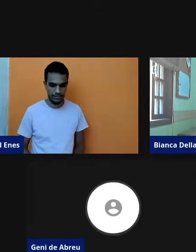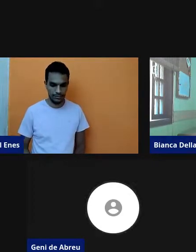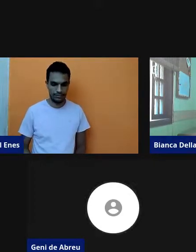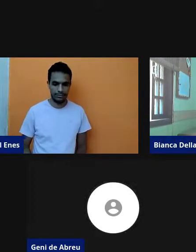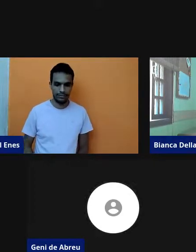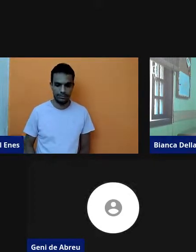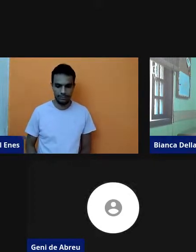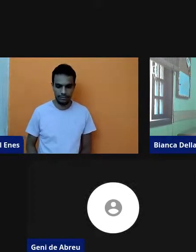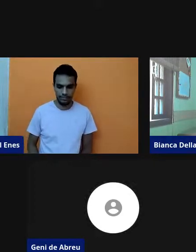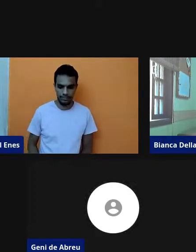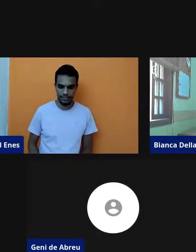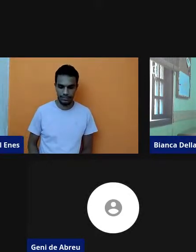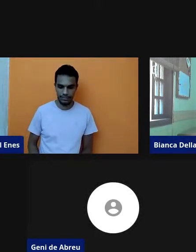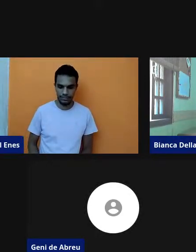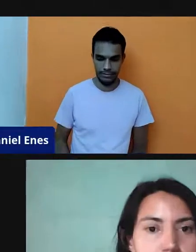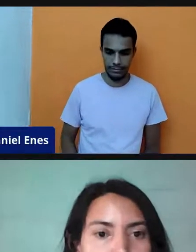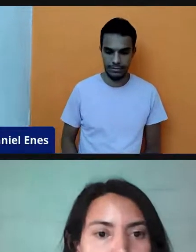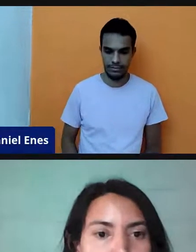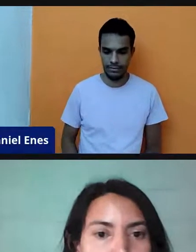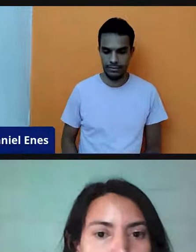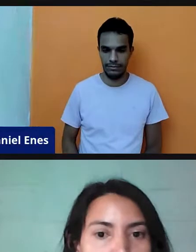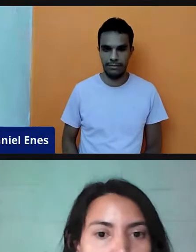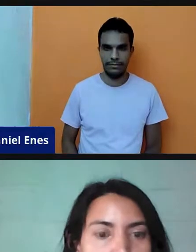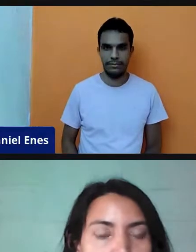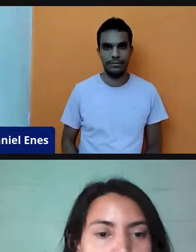Meu Deus.